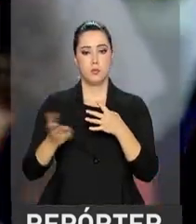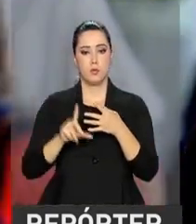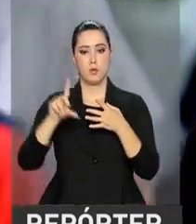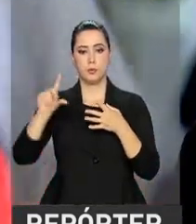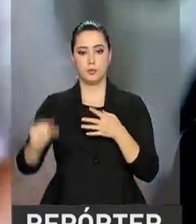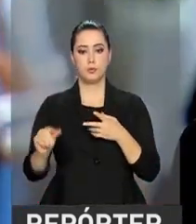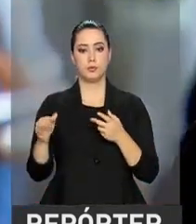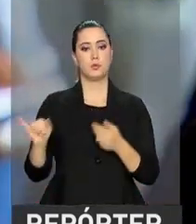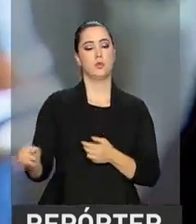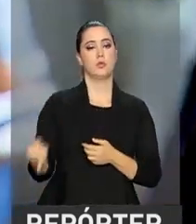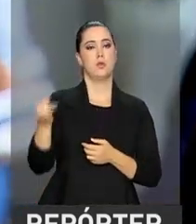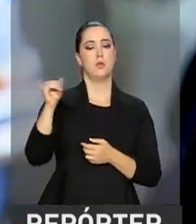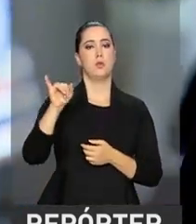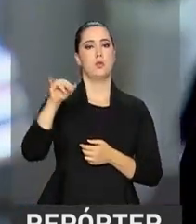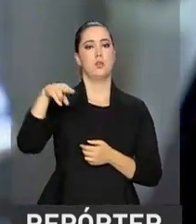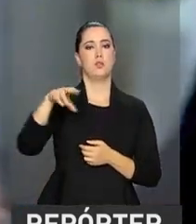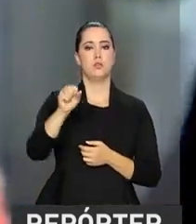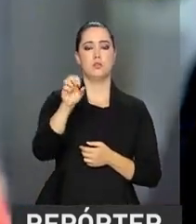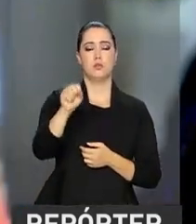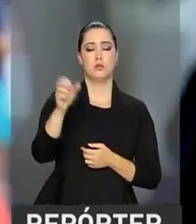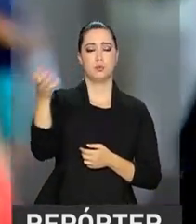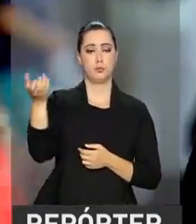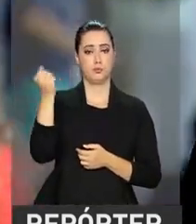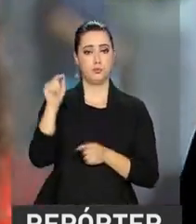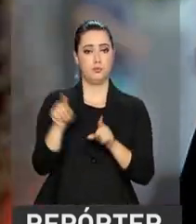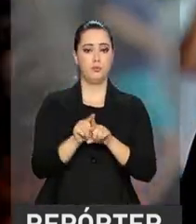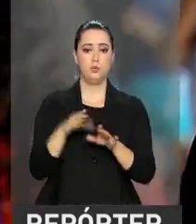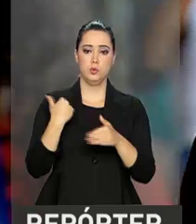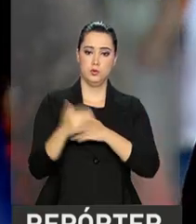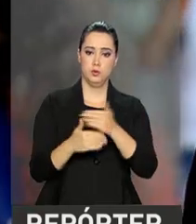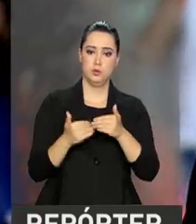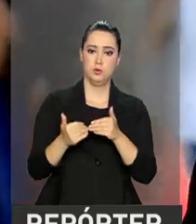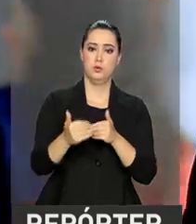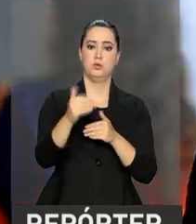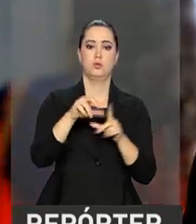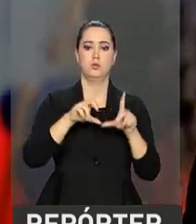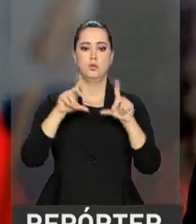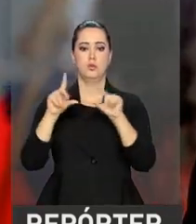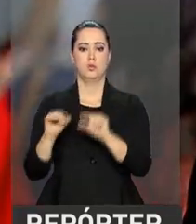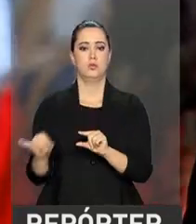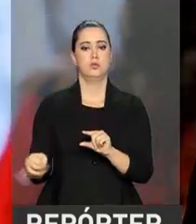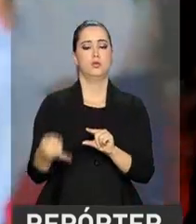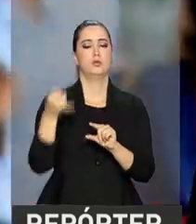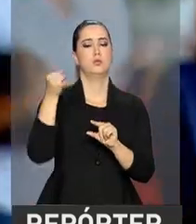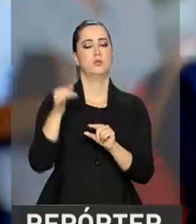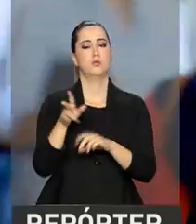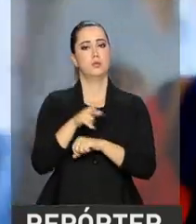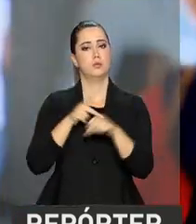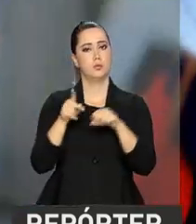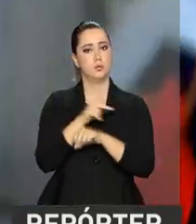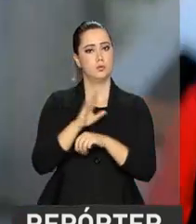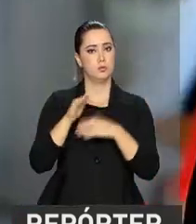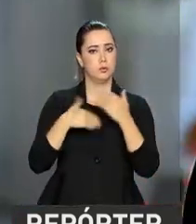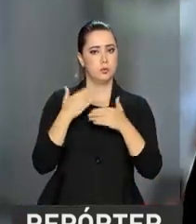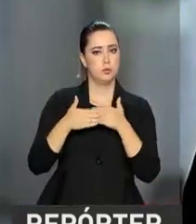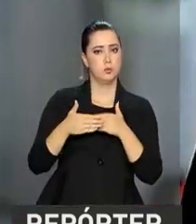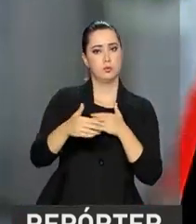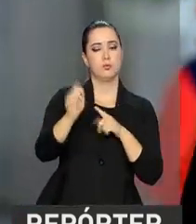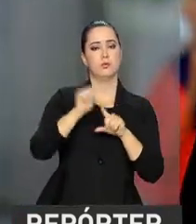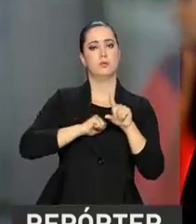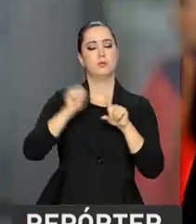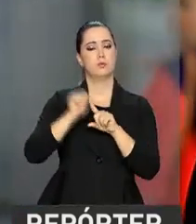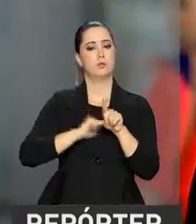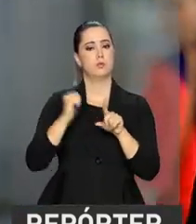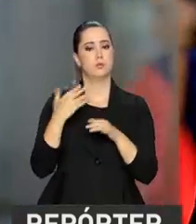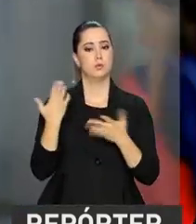pensionistas do inss a medida acompanha a queda na taxa básica de juros do país ao longo dos últimos meses